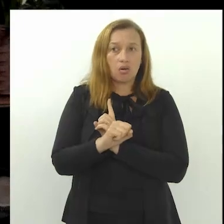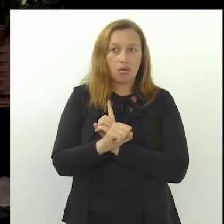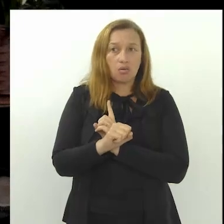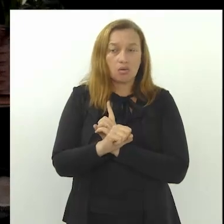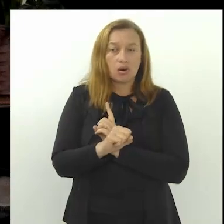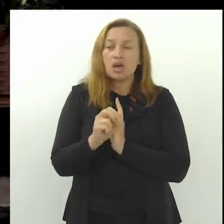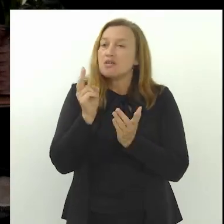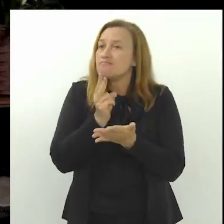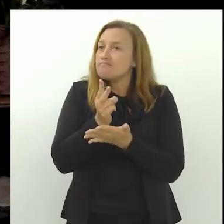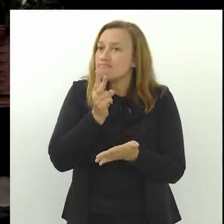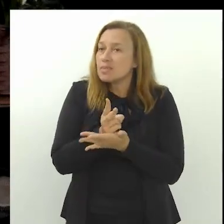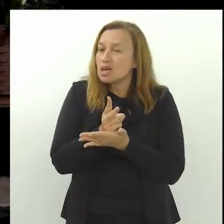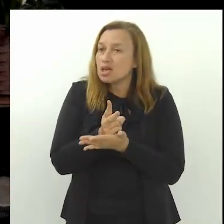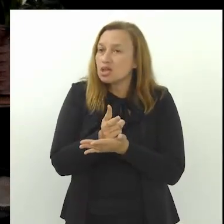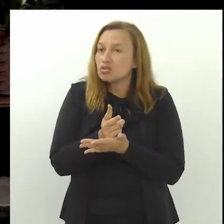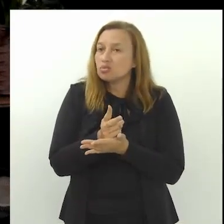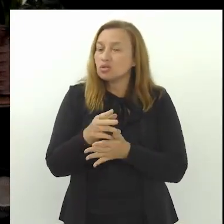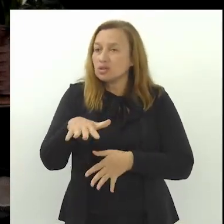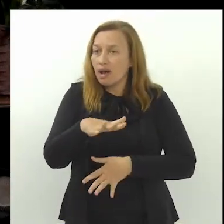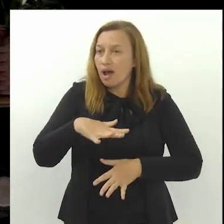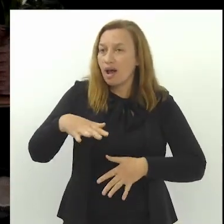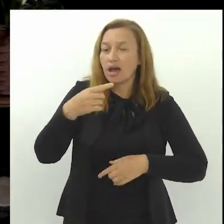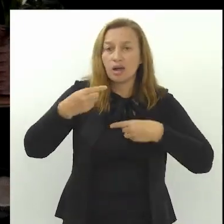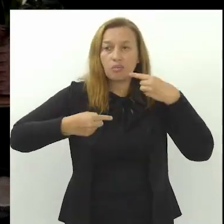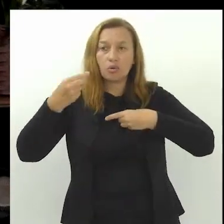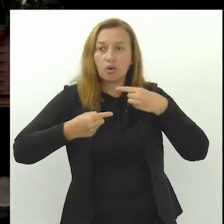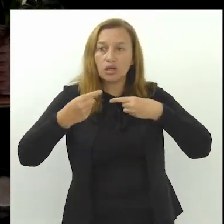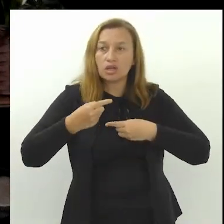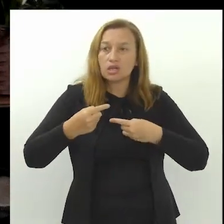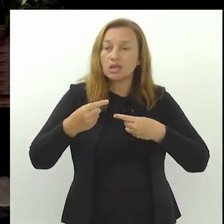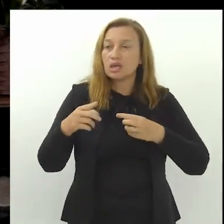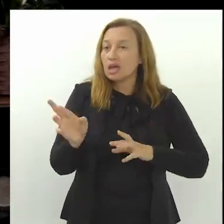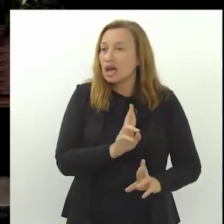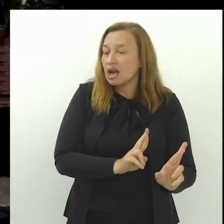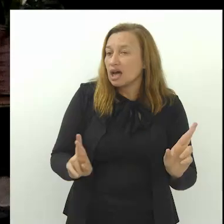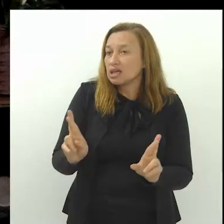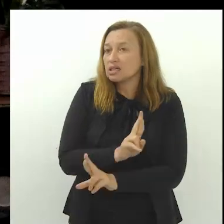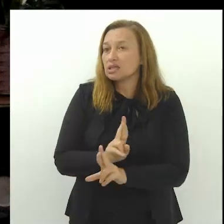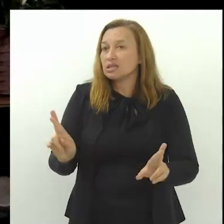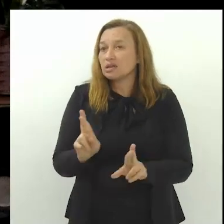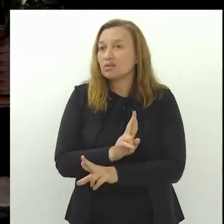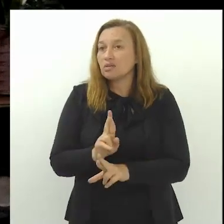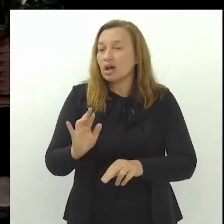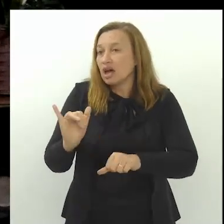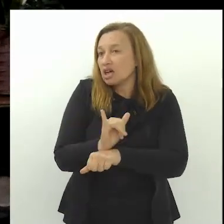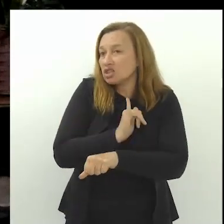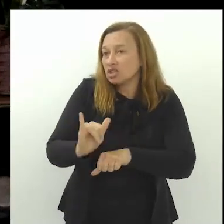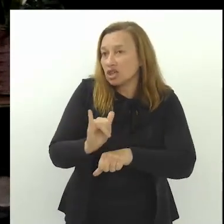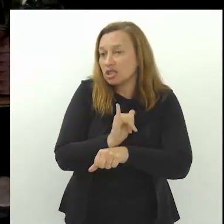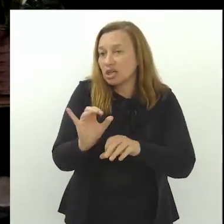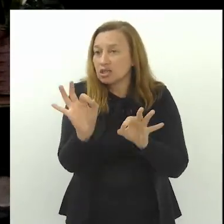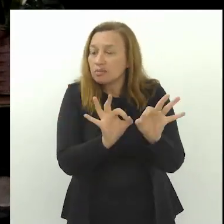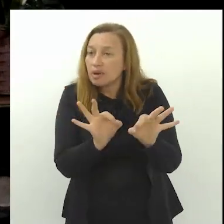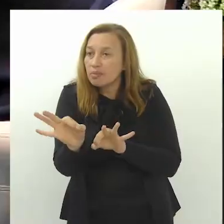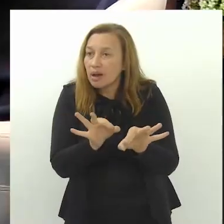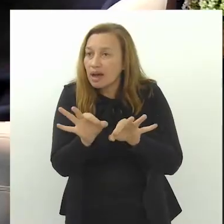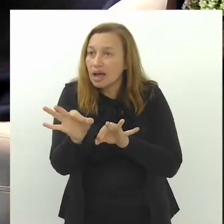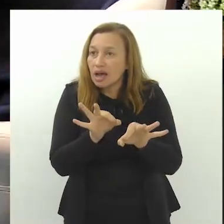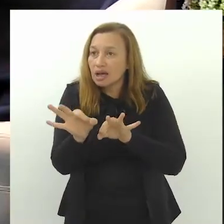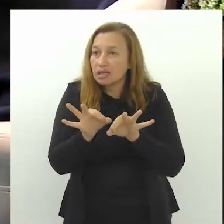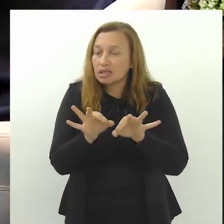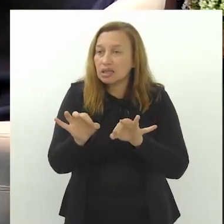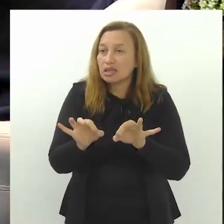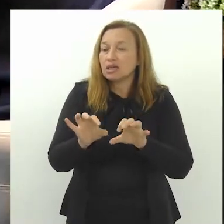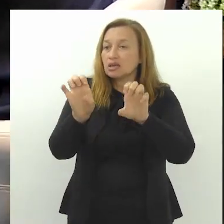efeito vinculante, né, vamos dizer, mesmo no aspecto político, em relação aos mecanismos e os sistemas dos